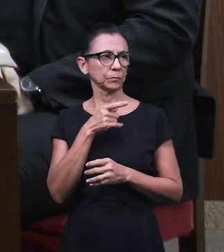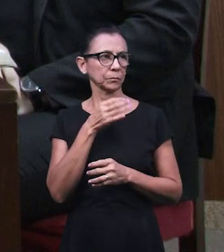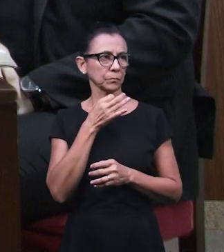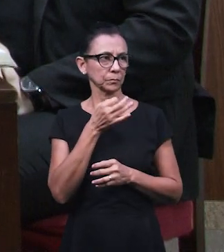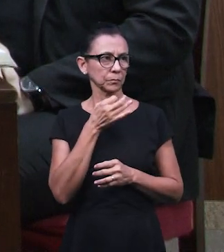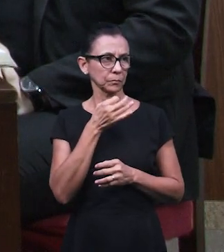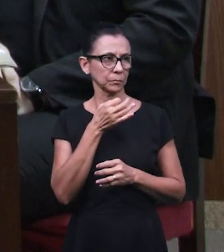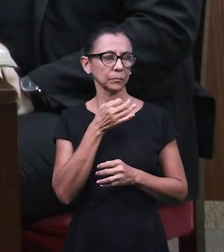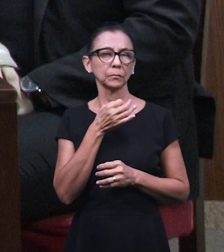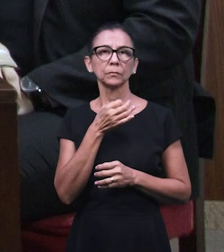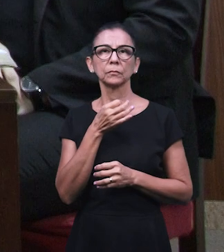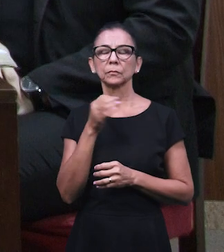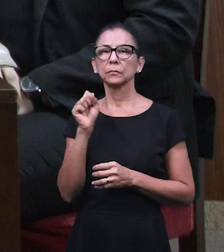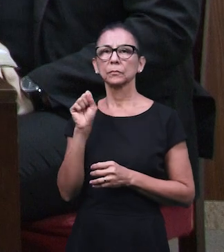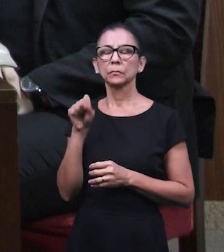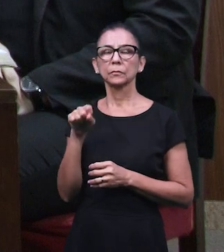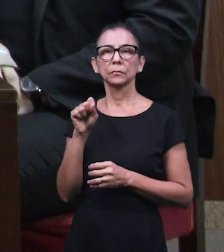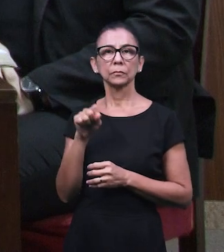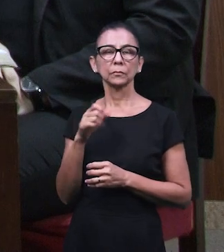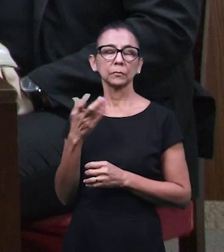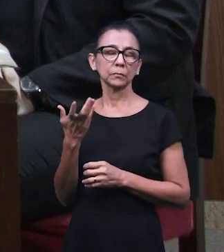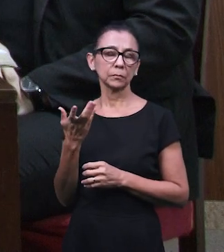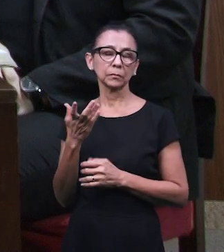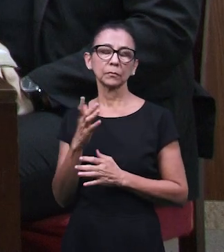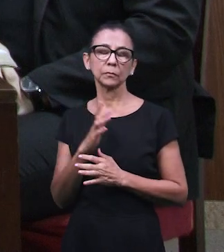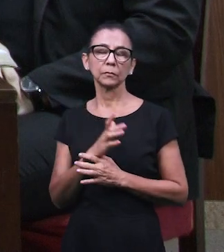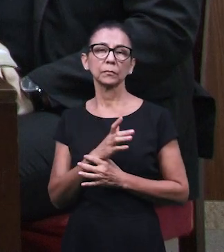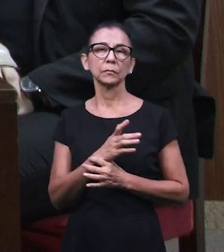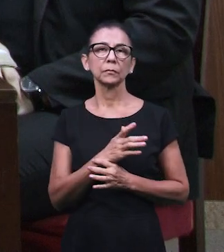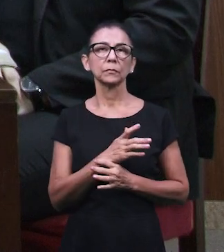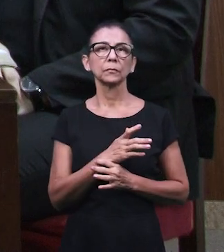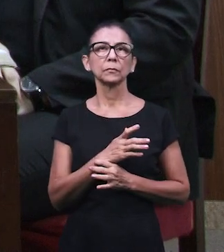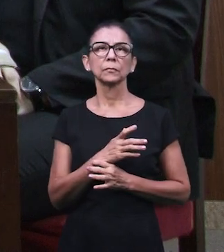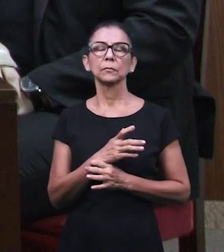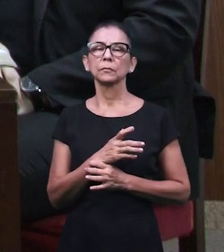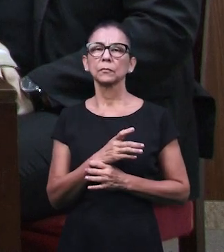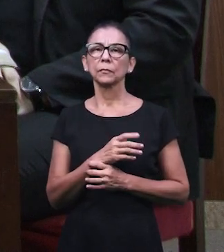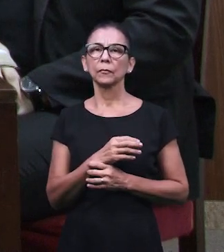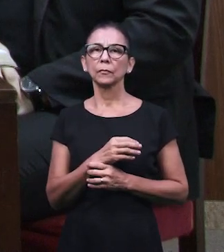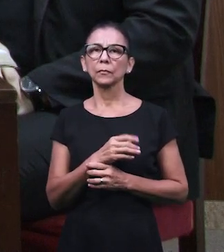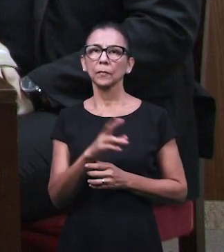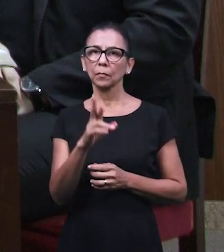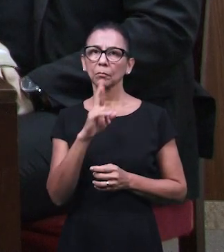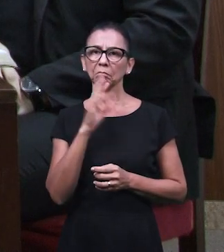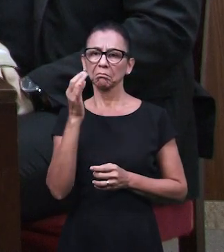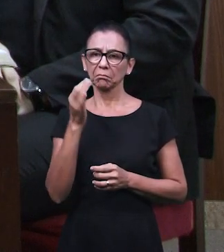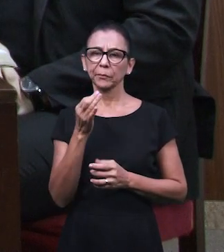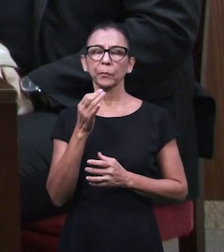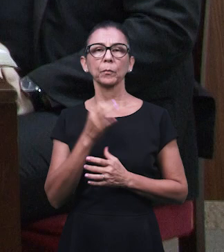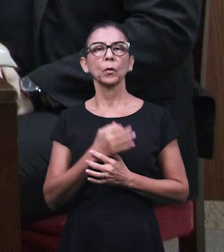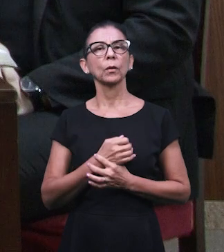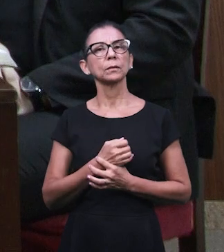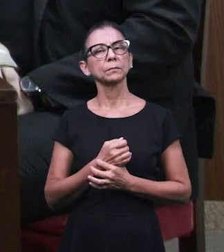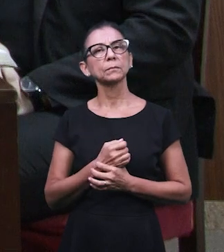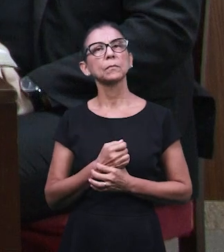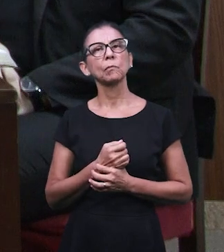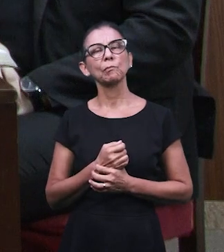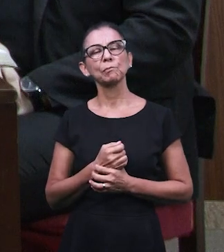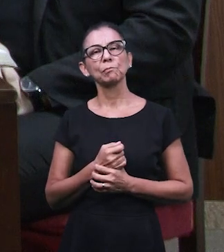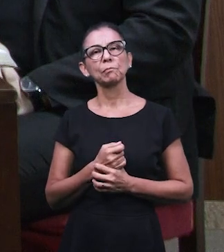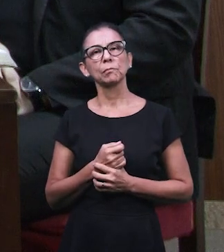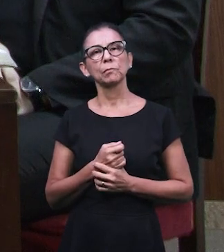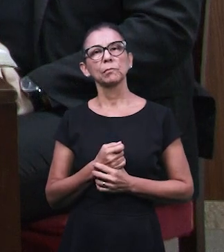Sim, as respostas foram muito completas e vou trazer também aqui um texto que está lá em Salmos, no